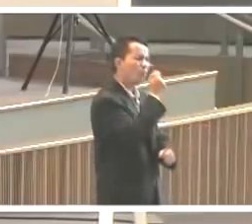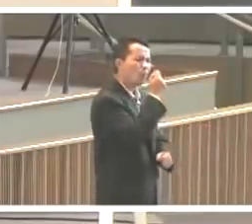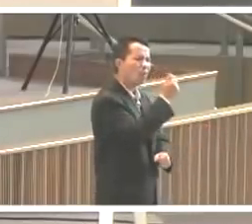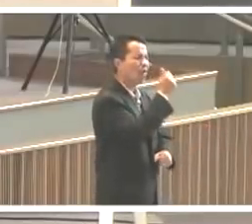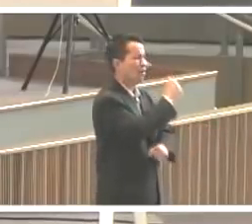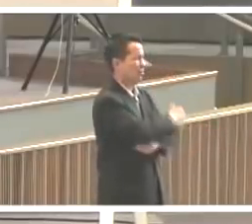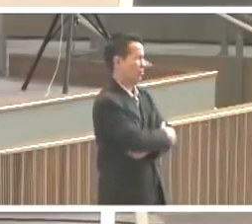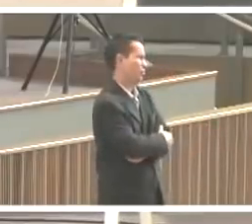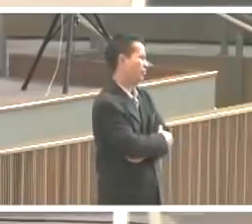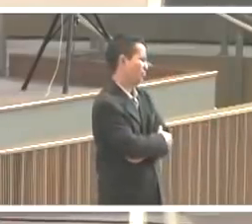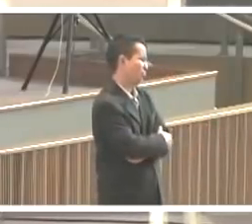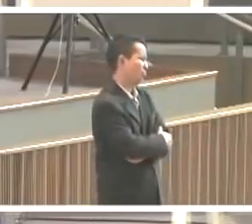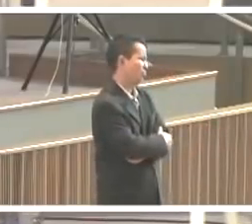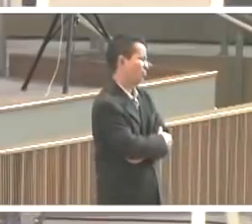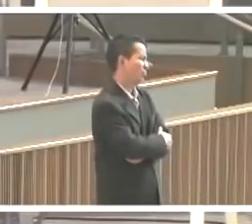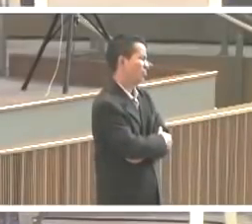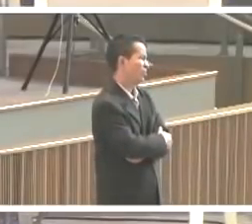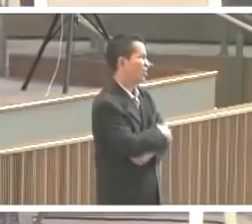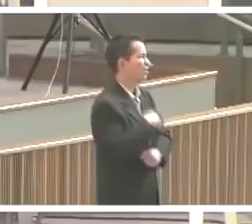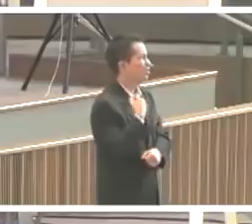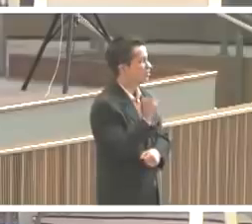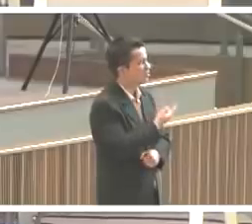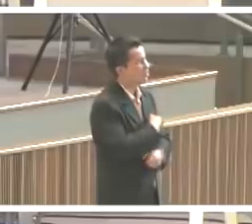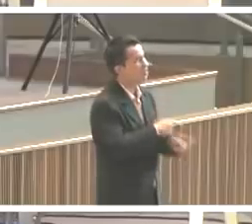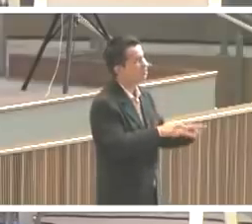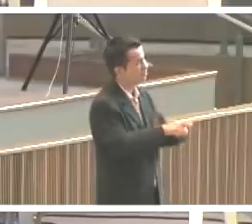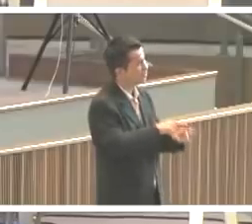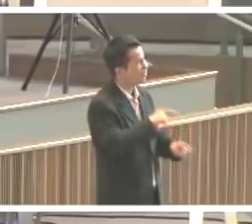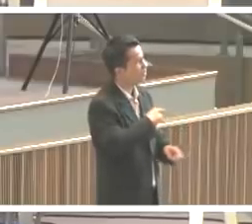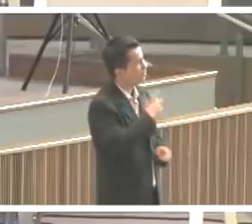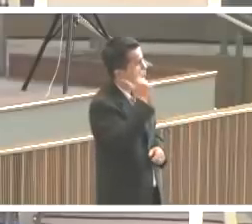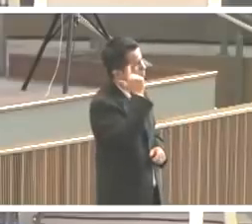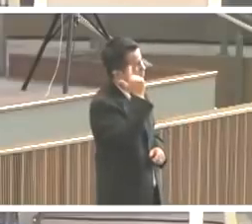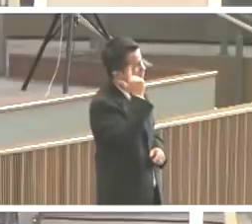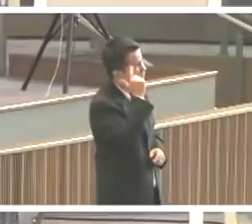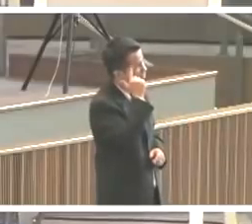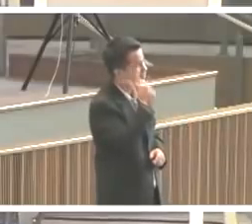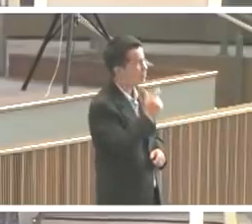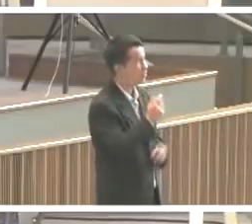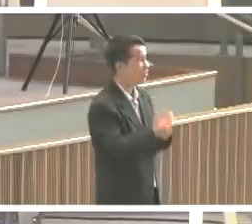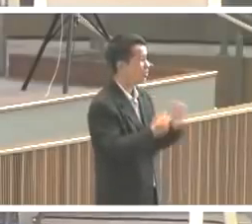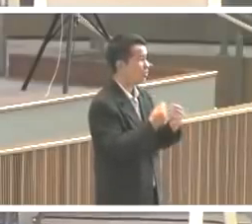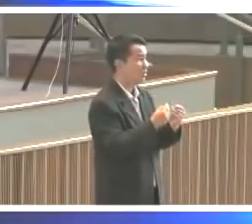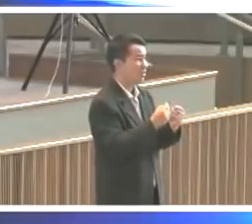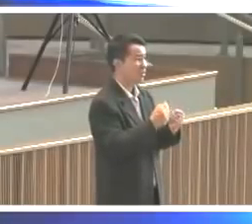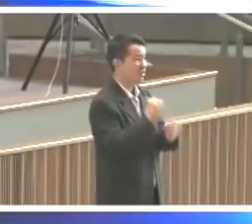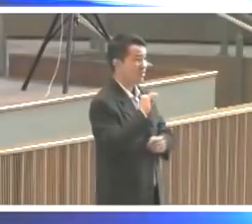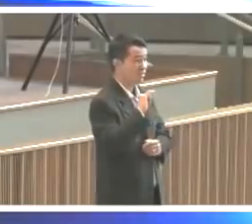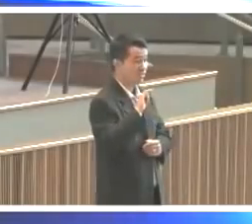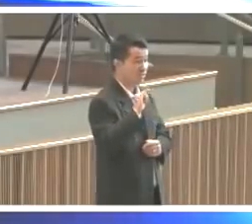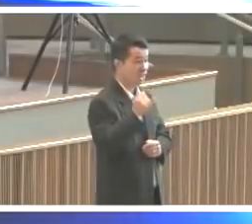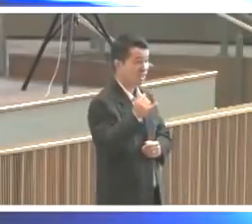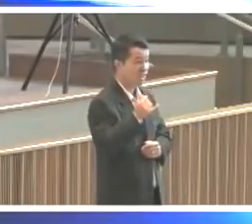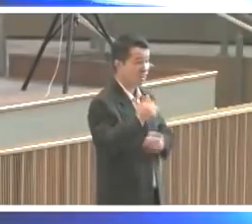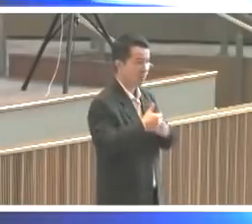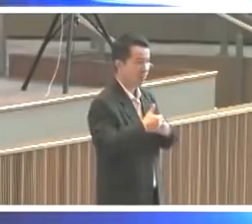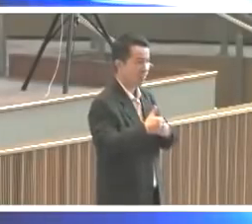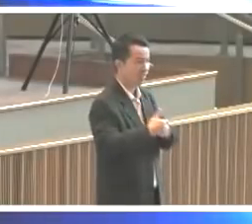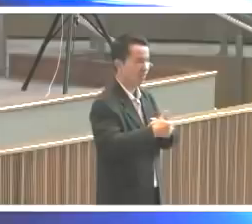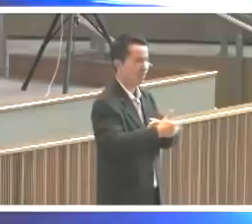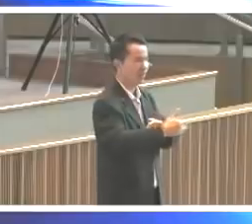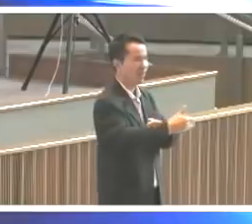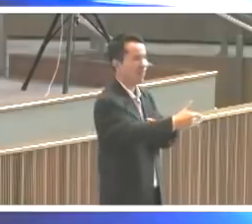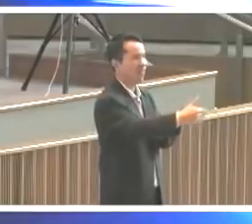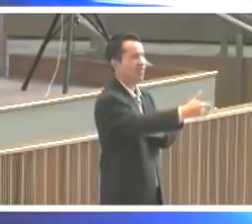E o Natal é o encontro do calendário eterno de Deus com o